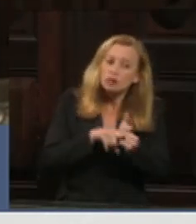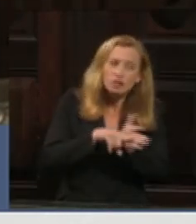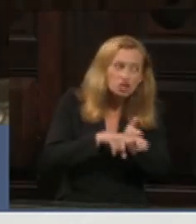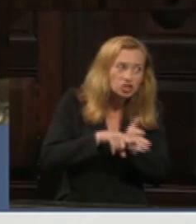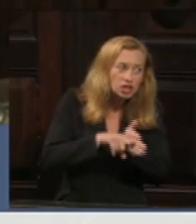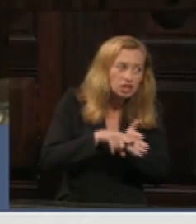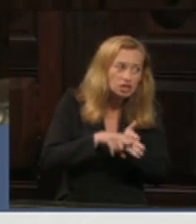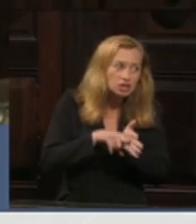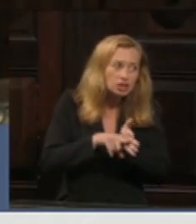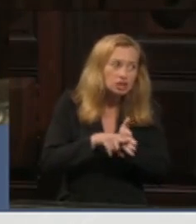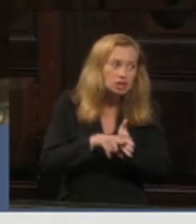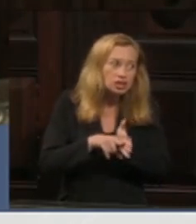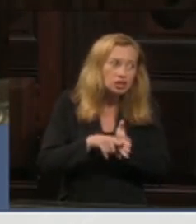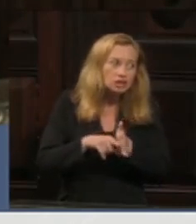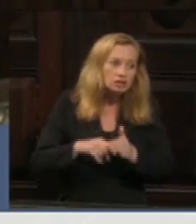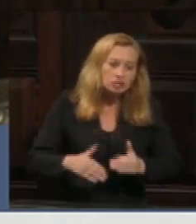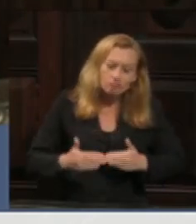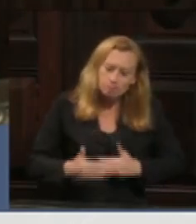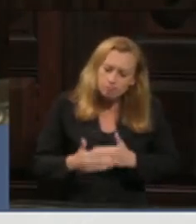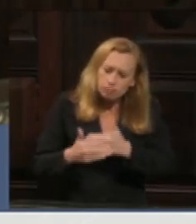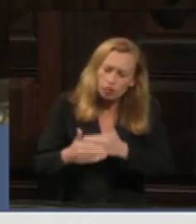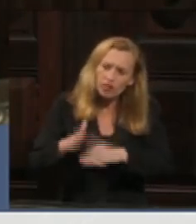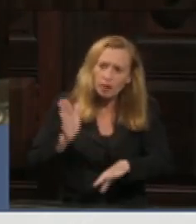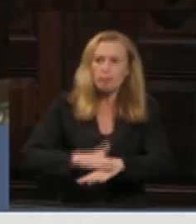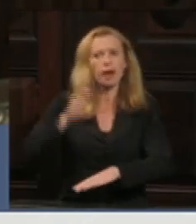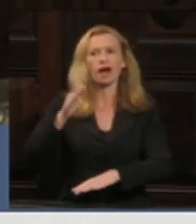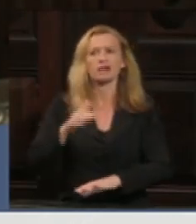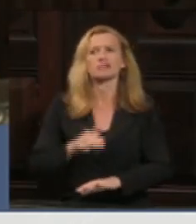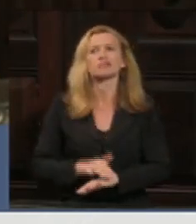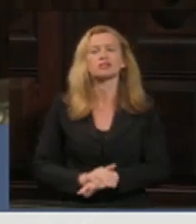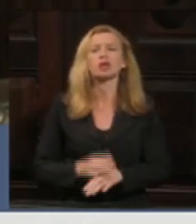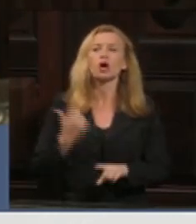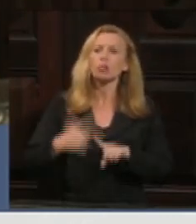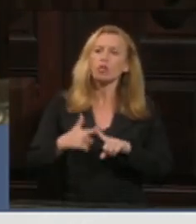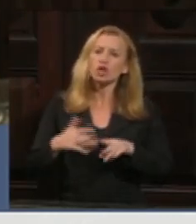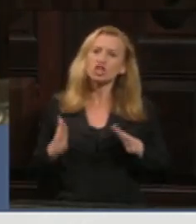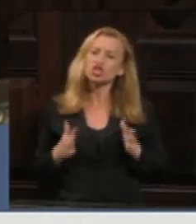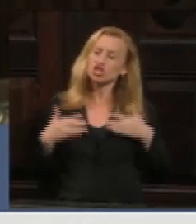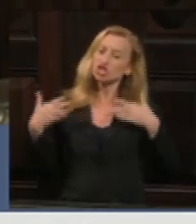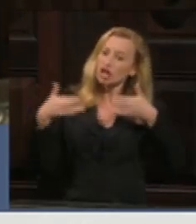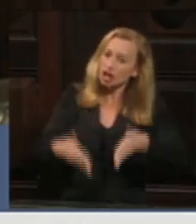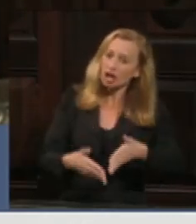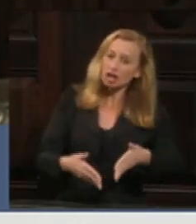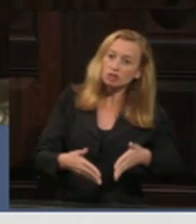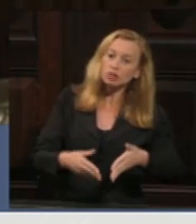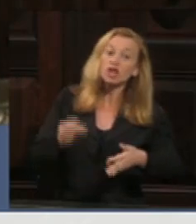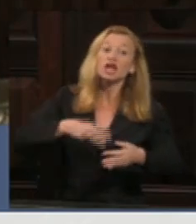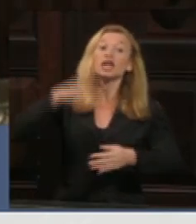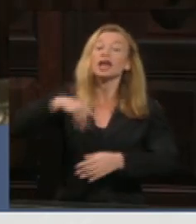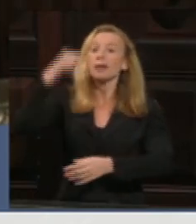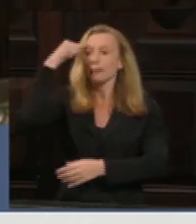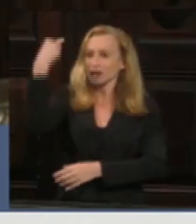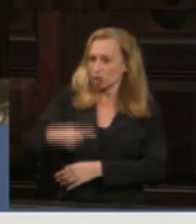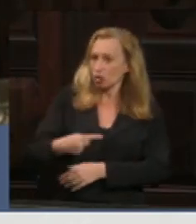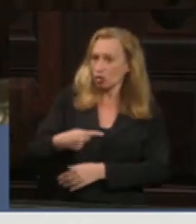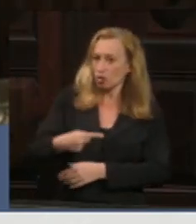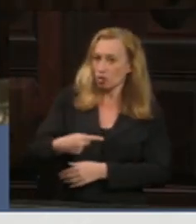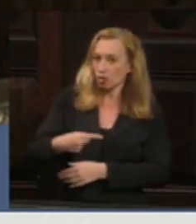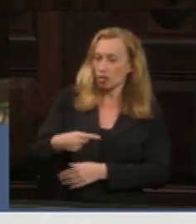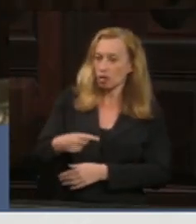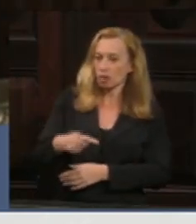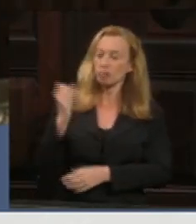ganhar muito mais corpo, porque chegando aos mandantes do assassinato de Marielle e